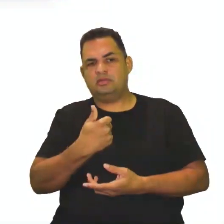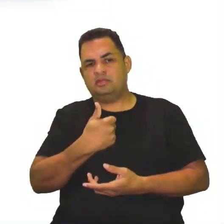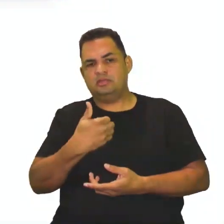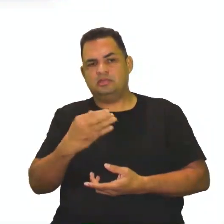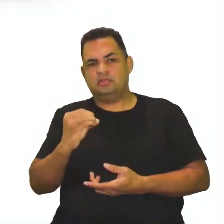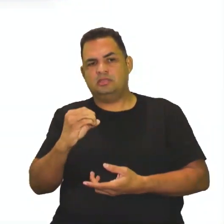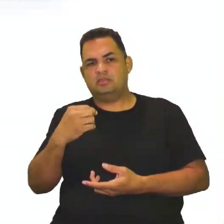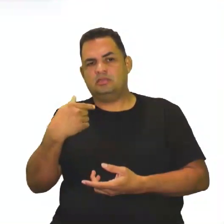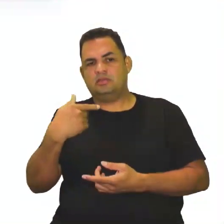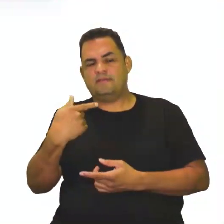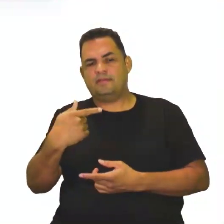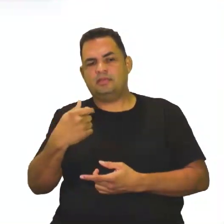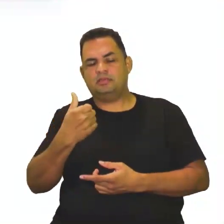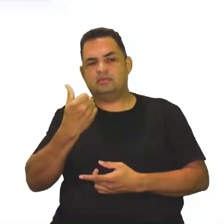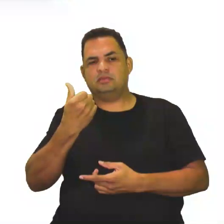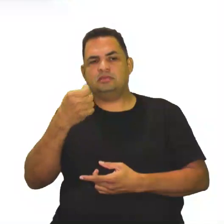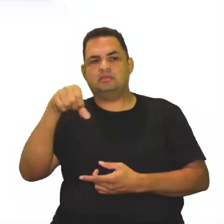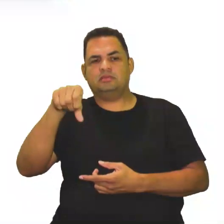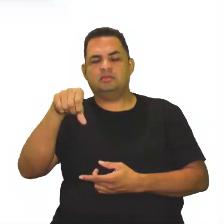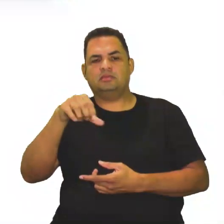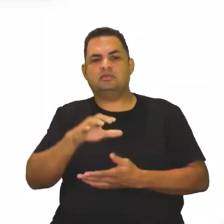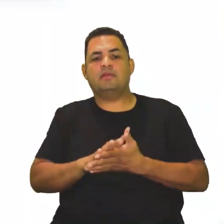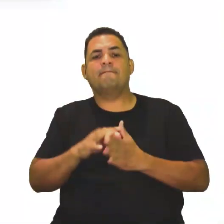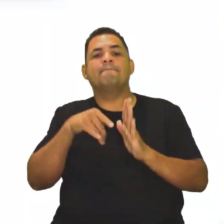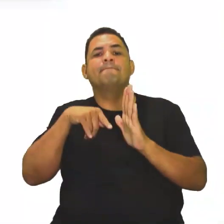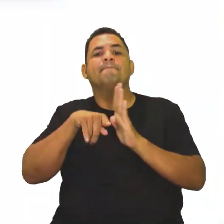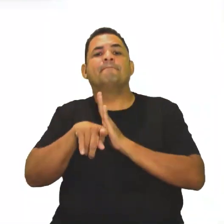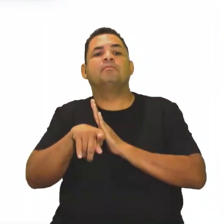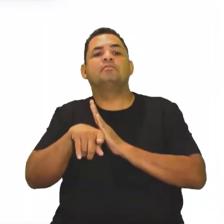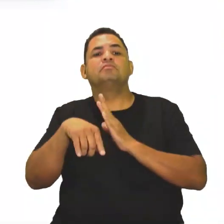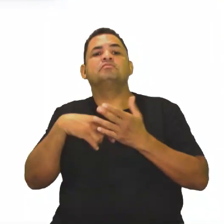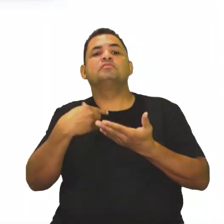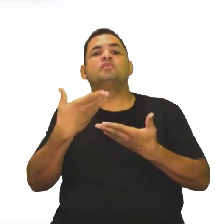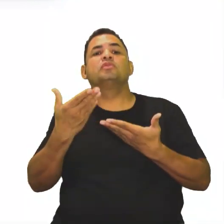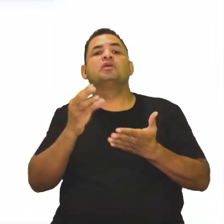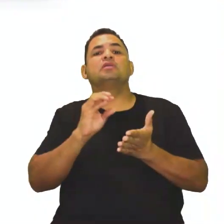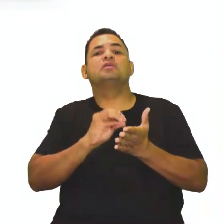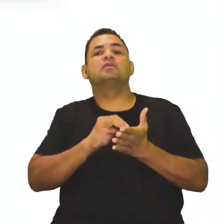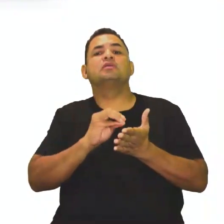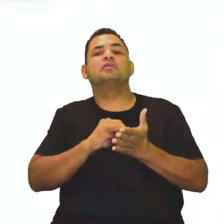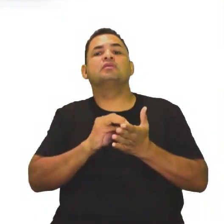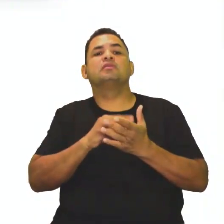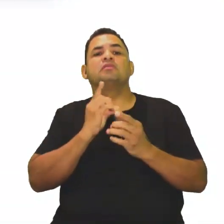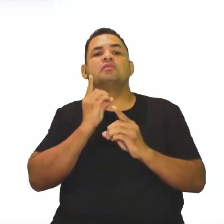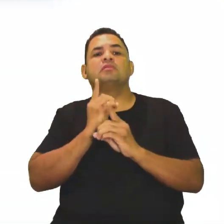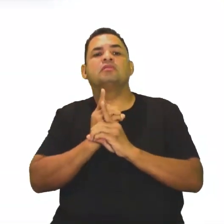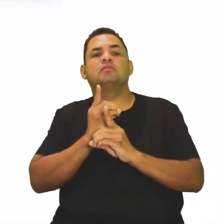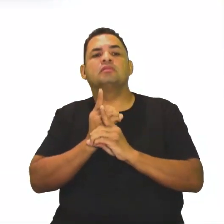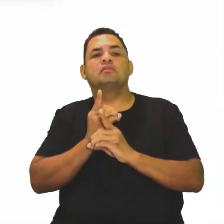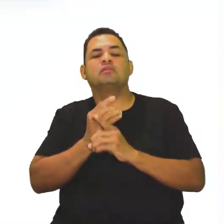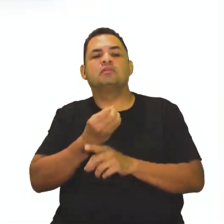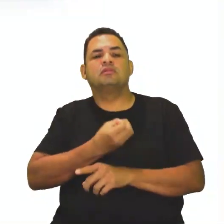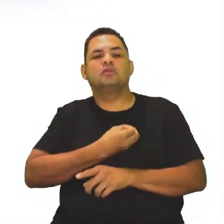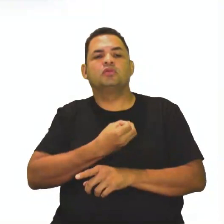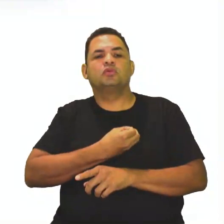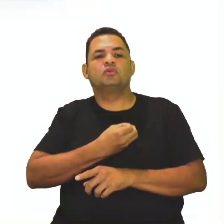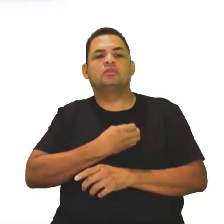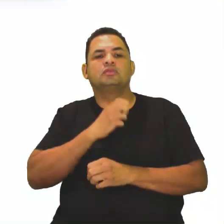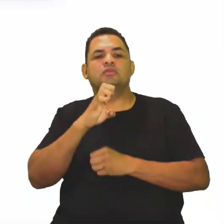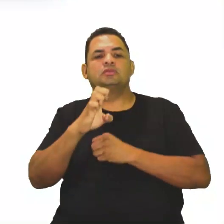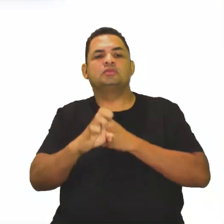10 a menos 19. Aí eu pergunto para vocês, o que falta para a gente achar o número de